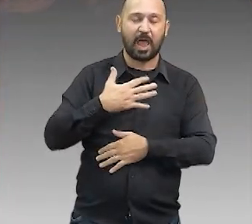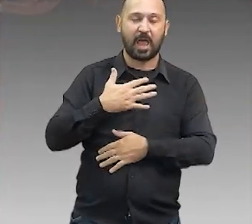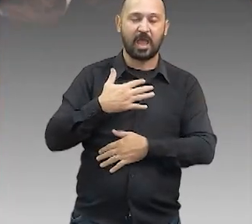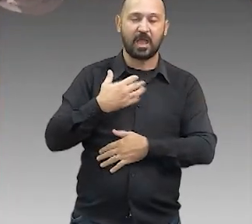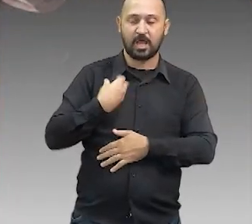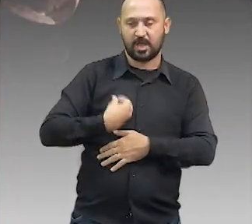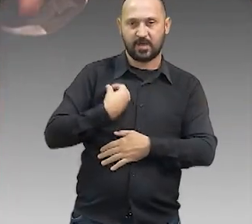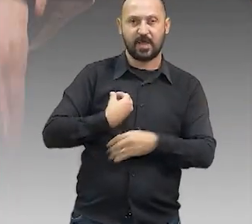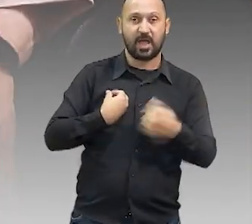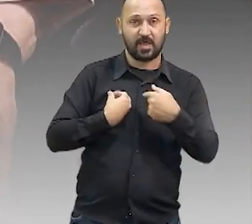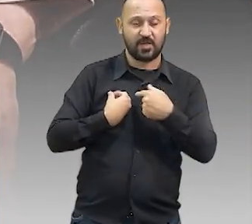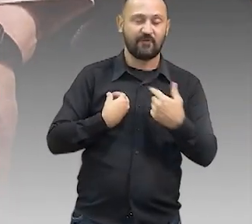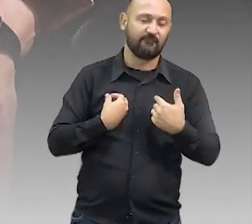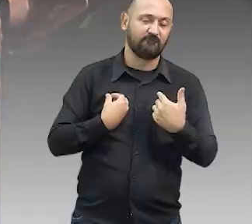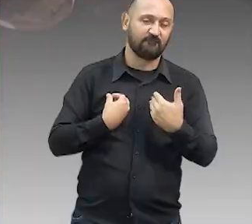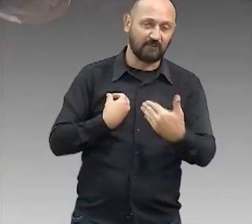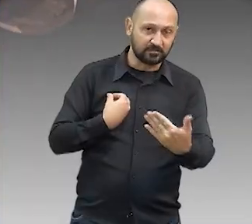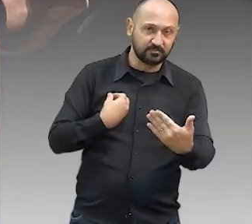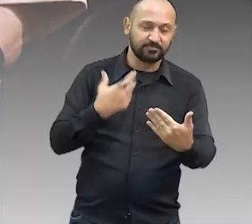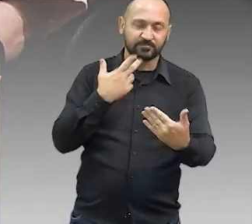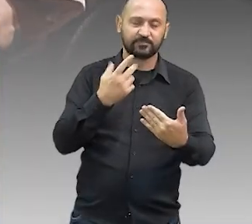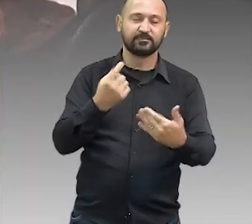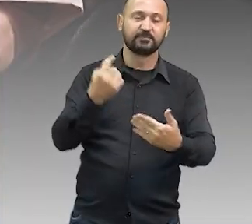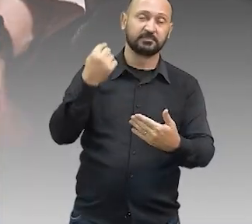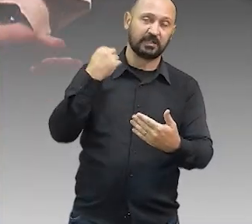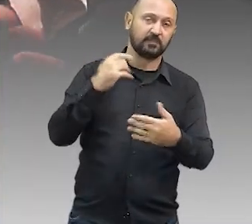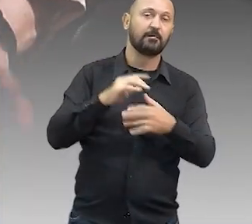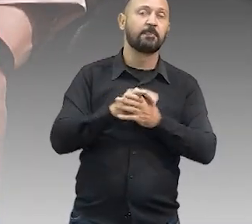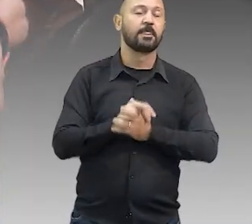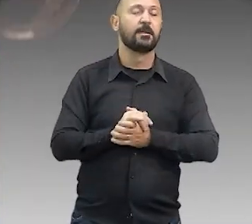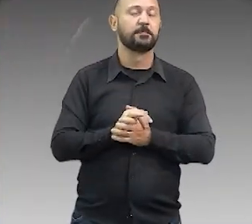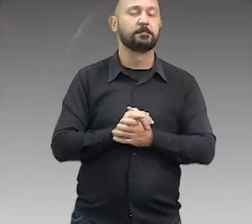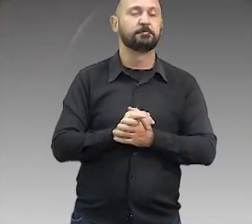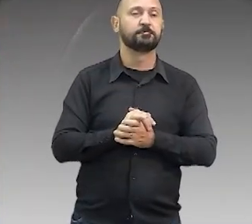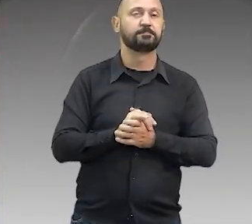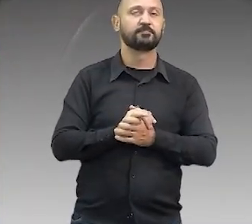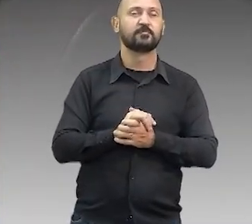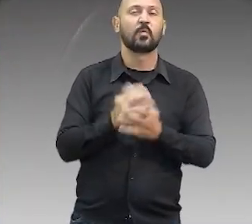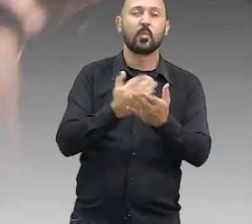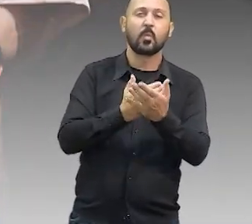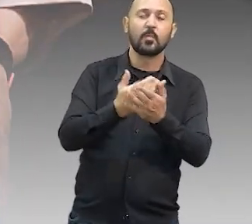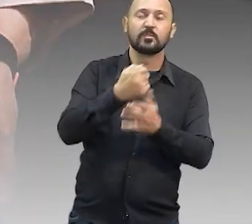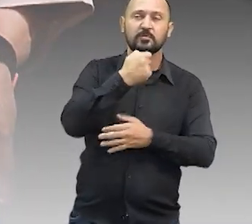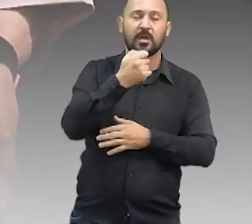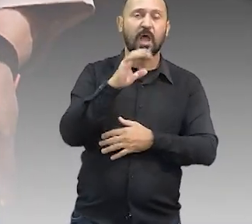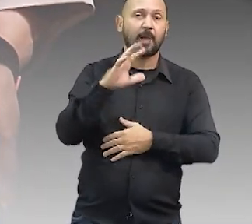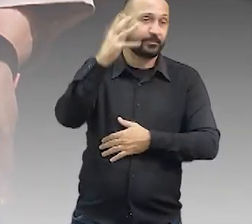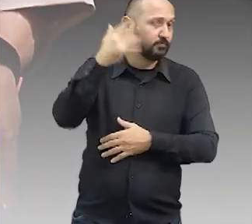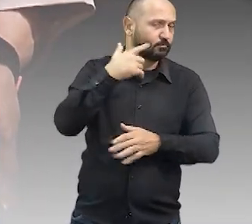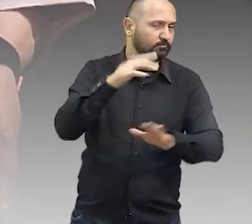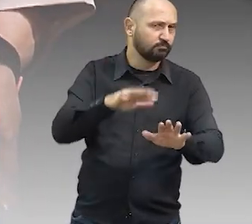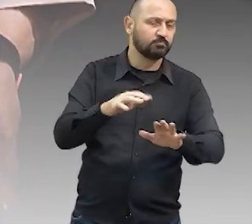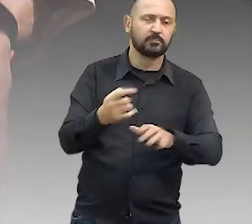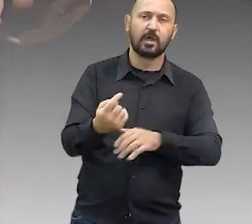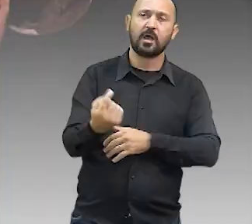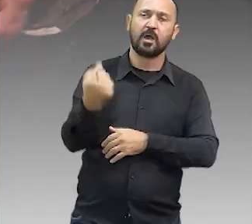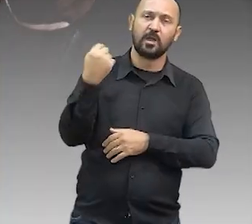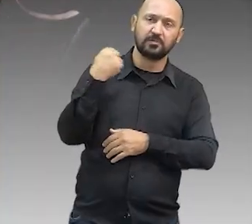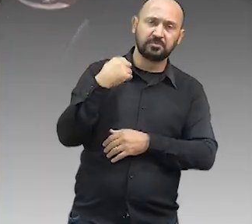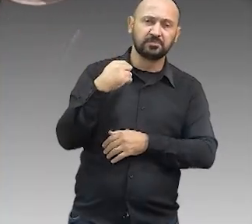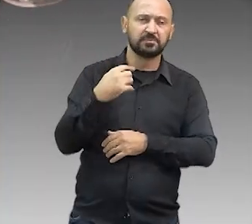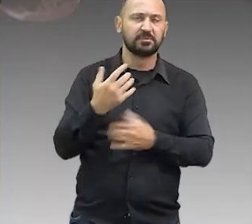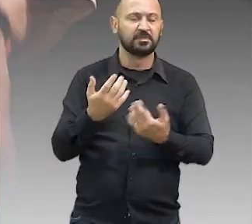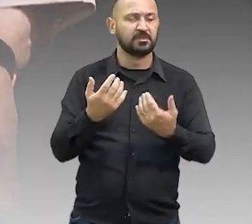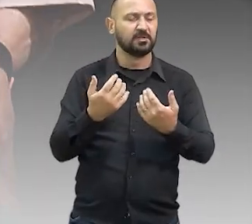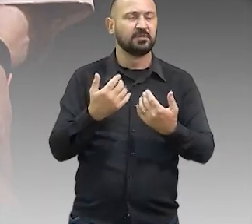como eu te falei um pouquinho atrás, eu entrei no jornalismo por acaso. Antes disso, eu venho de